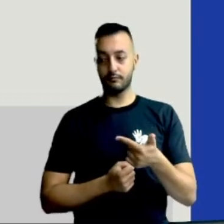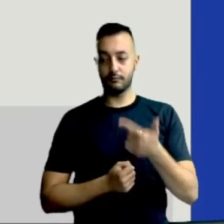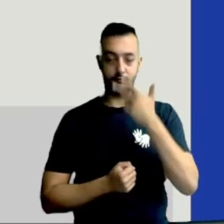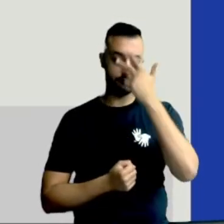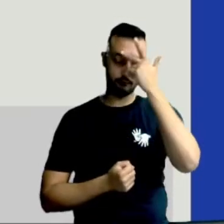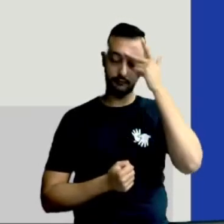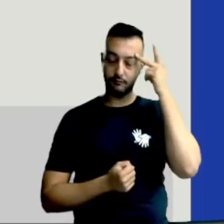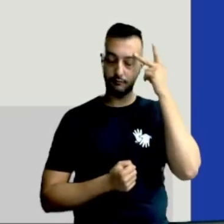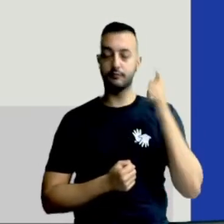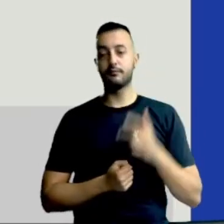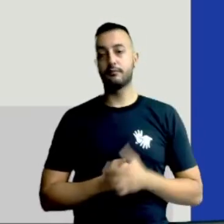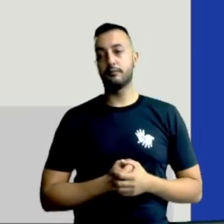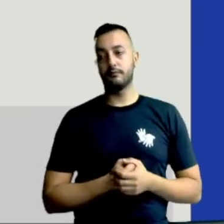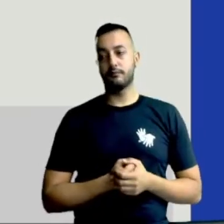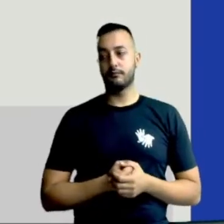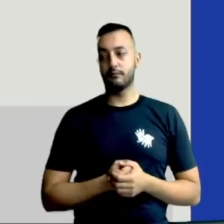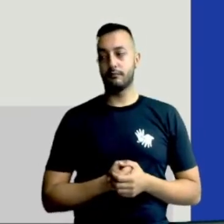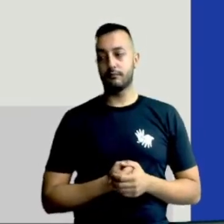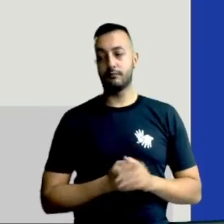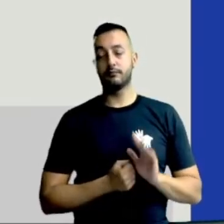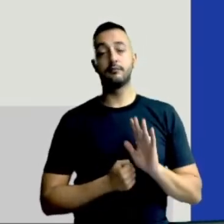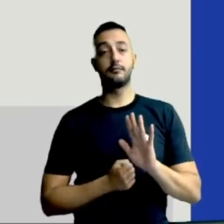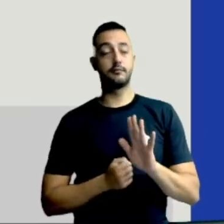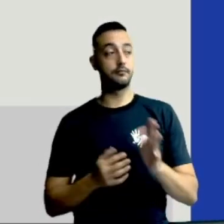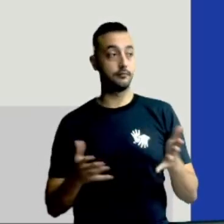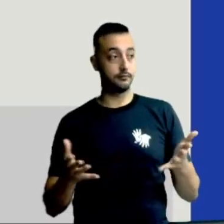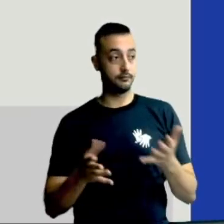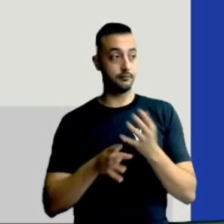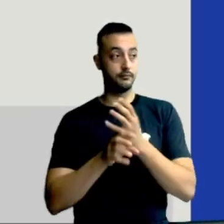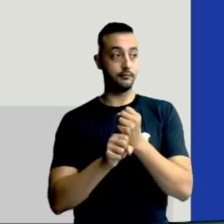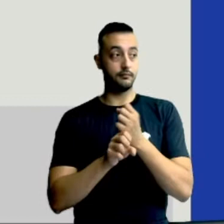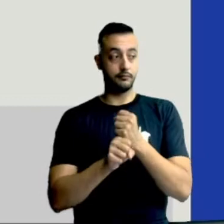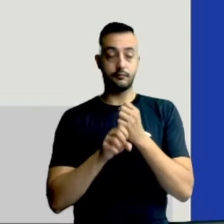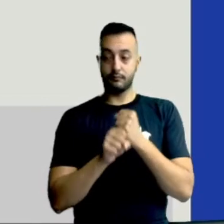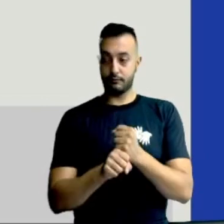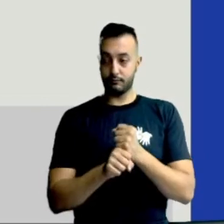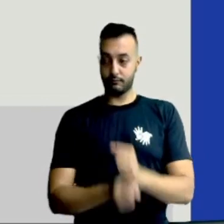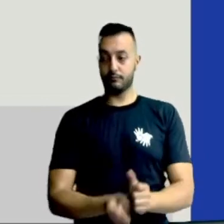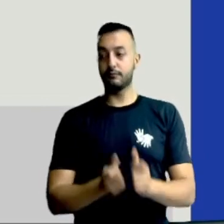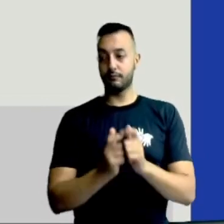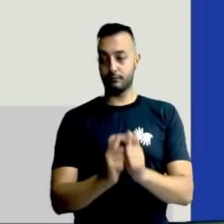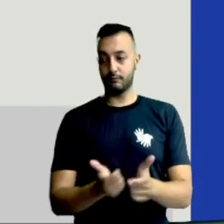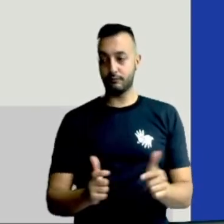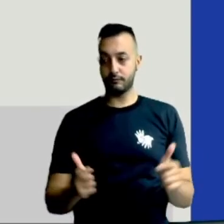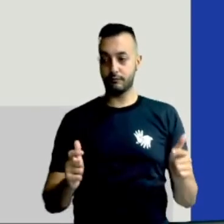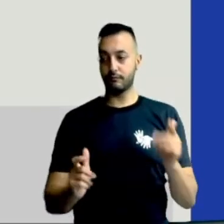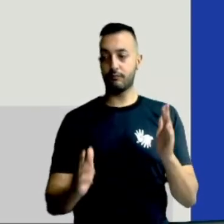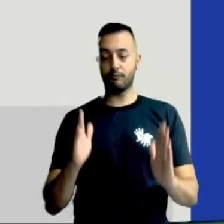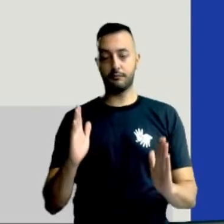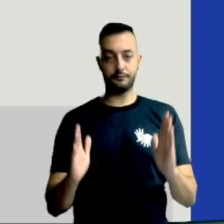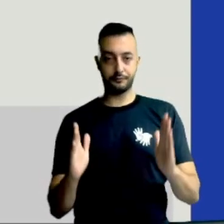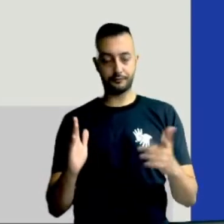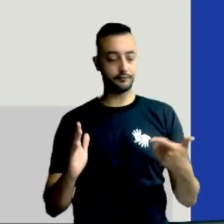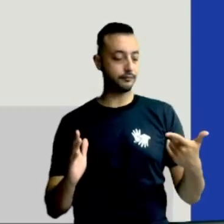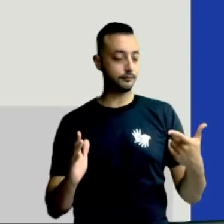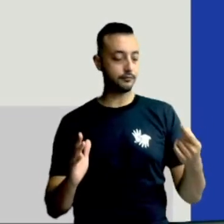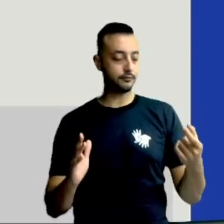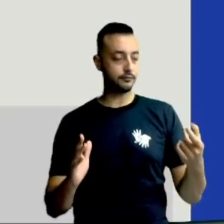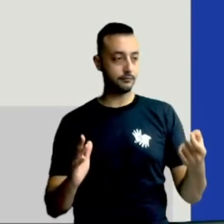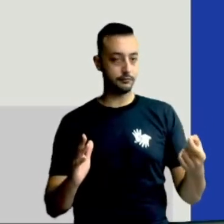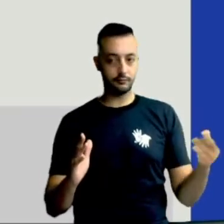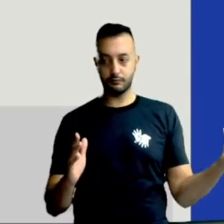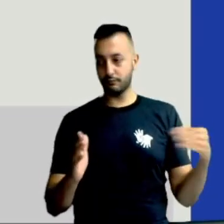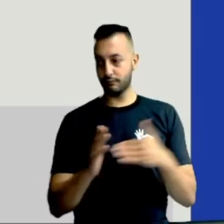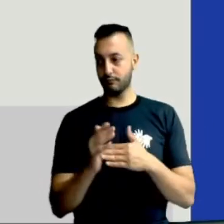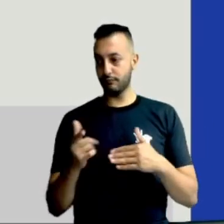14.292 habitantes. Agora, vamos calcular o crescimento entre o ano 2000